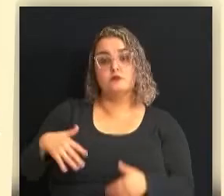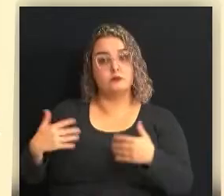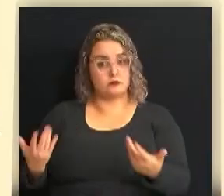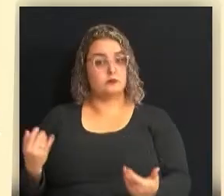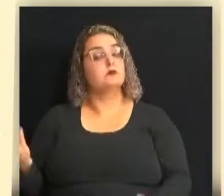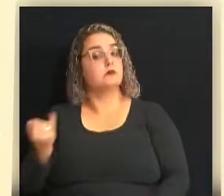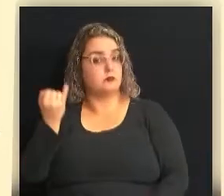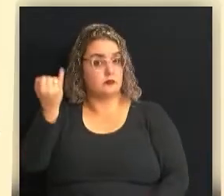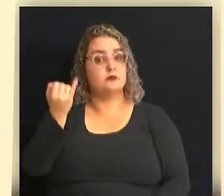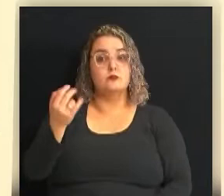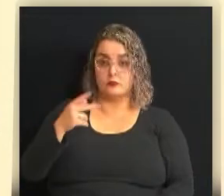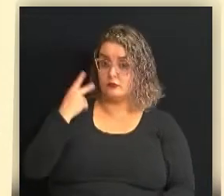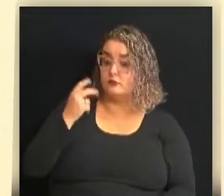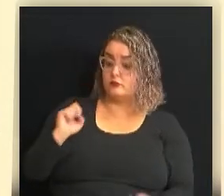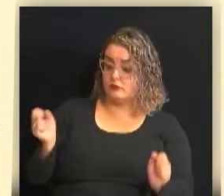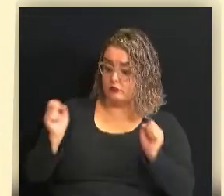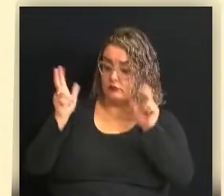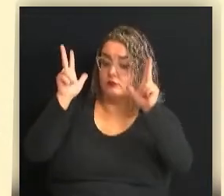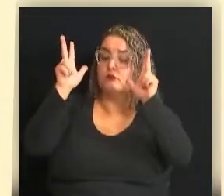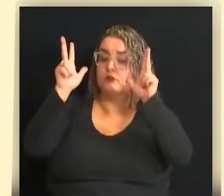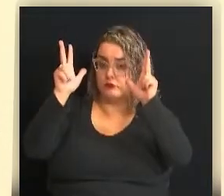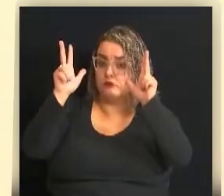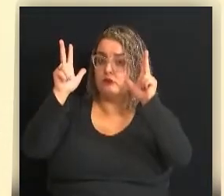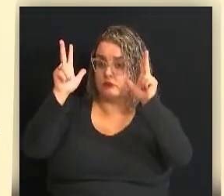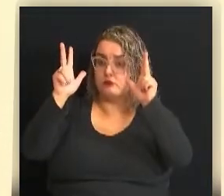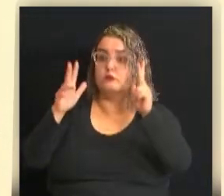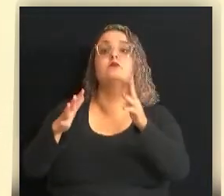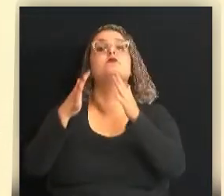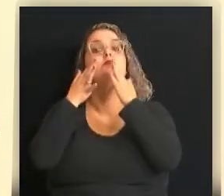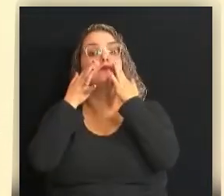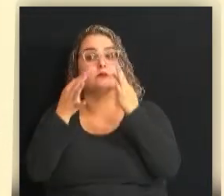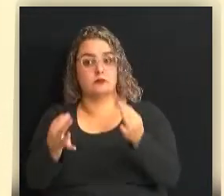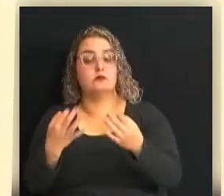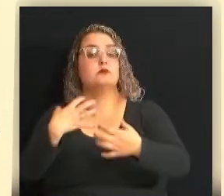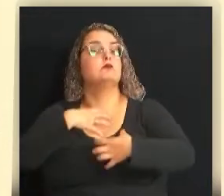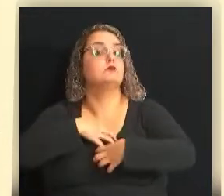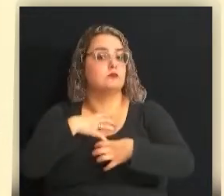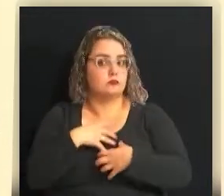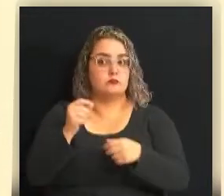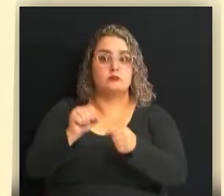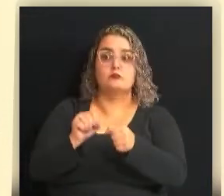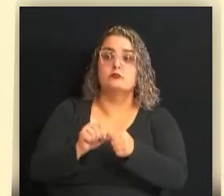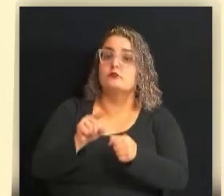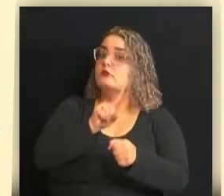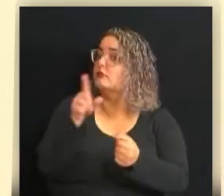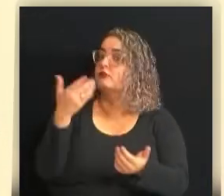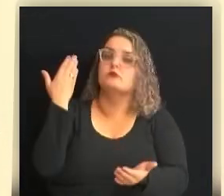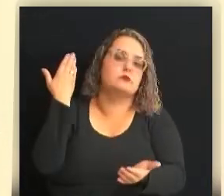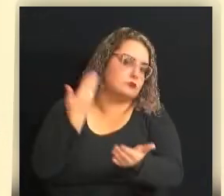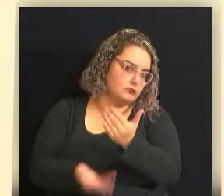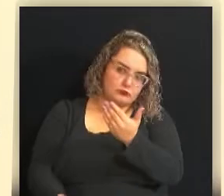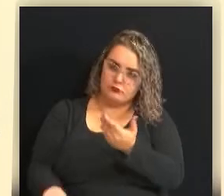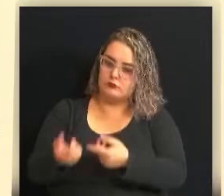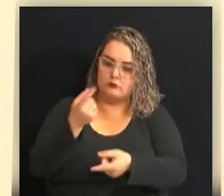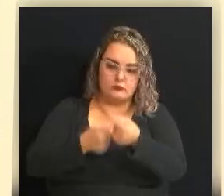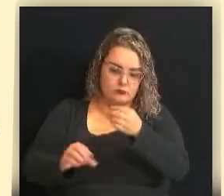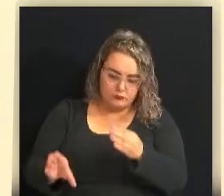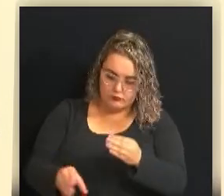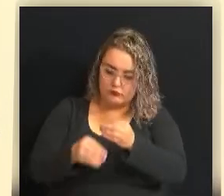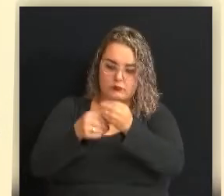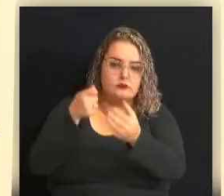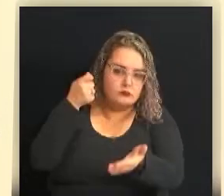áreas já é importante que os vereadores se atentem e preste atenção dos da maneira que tem que ser feita para não